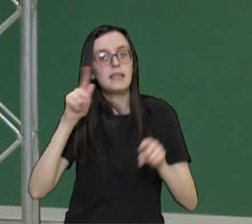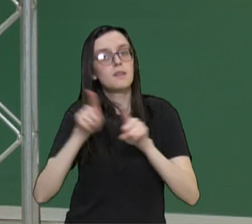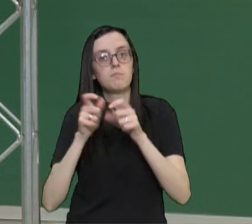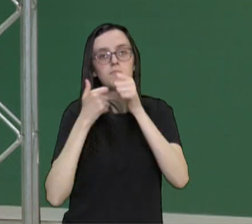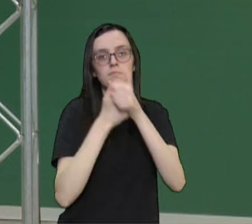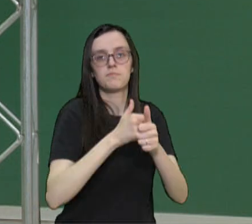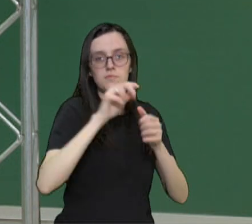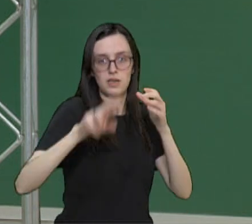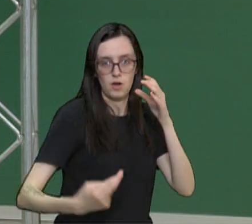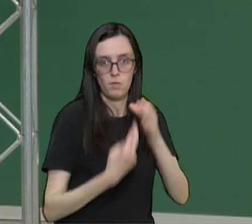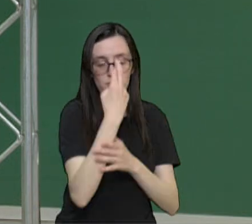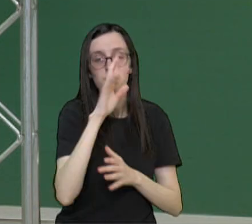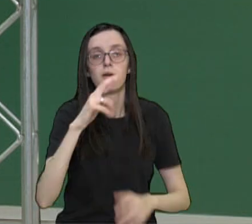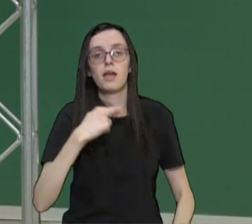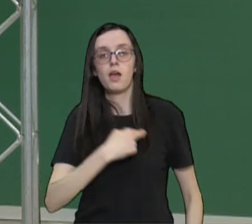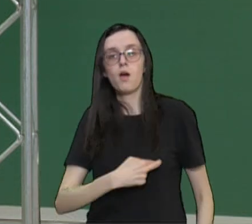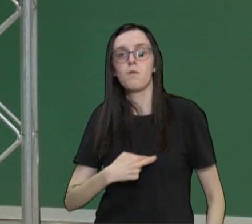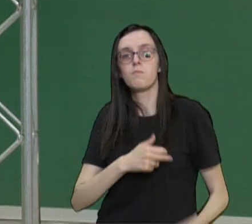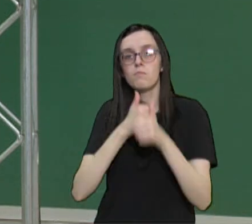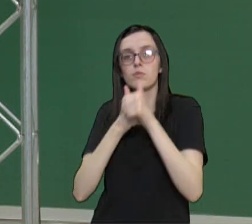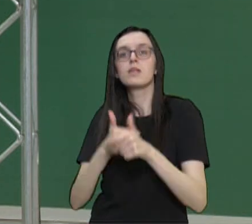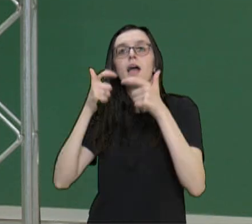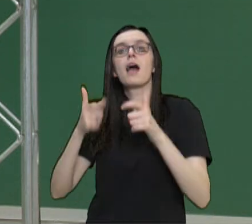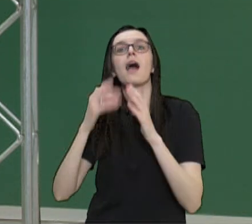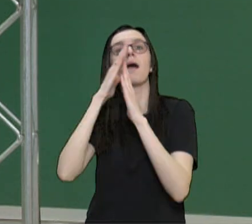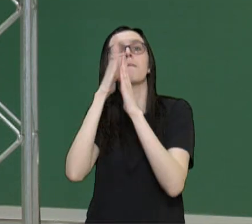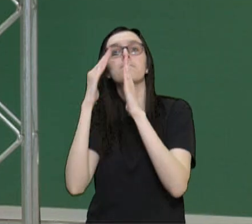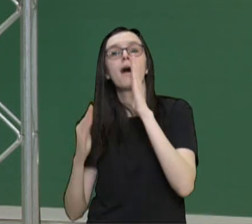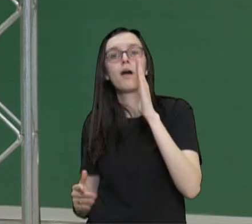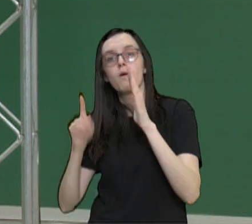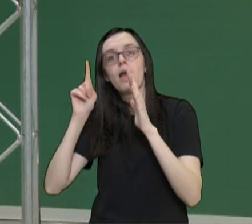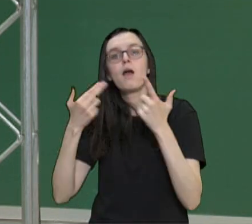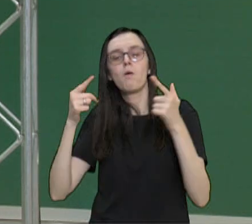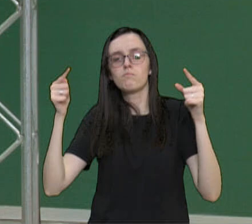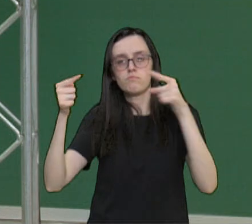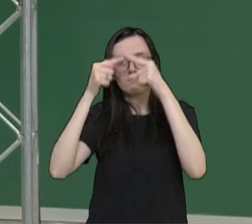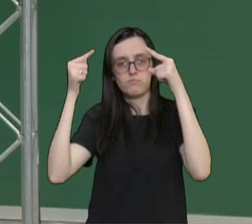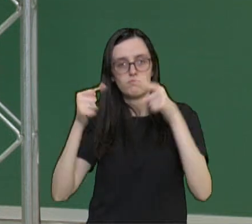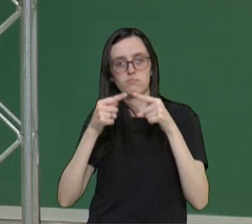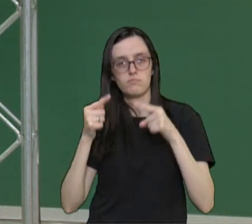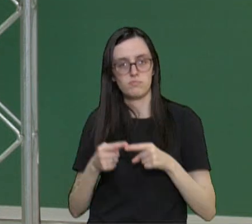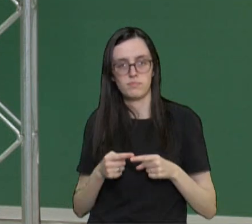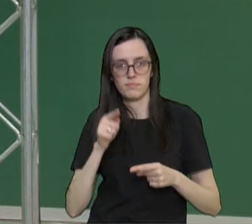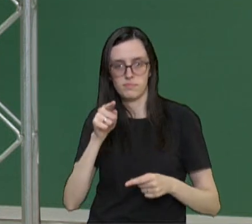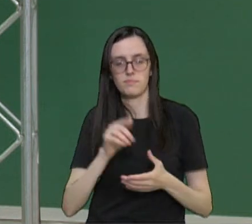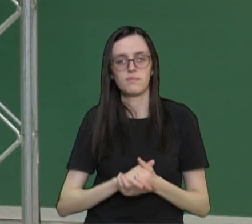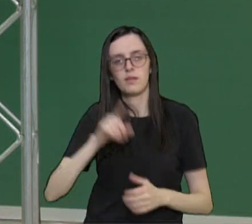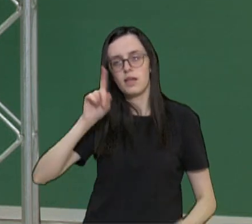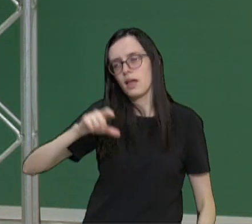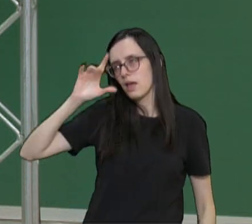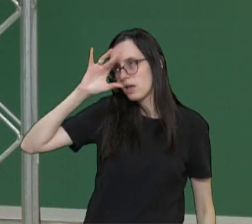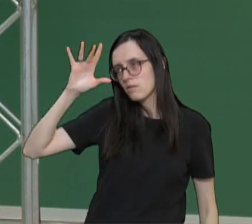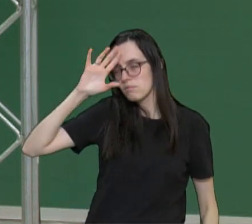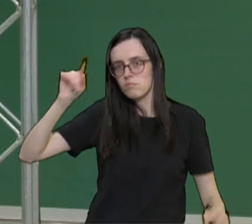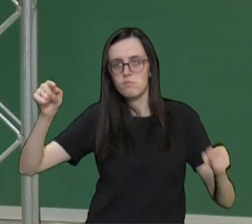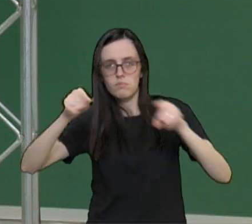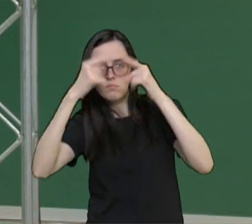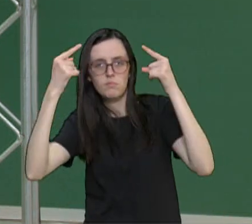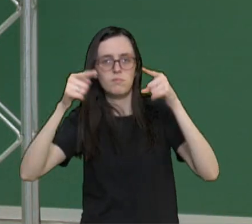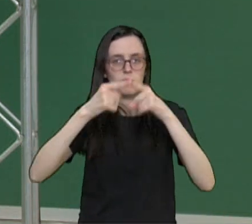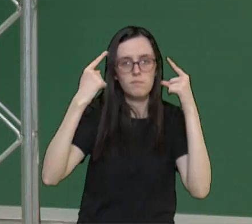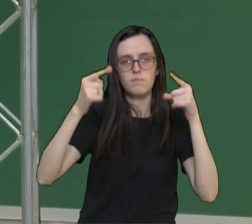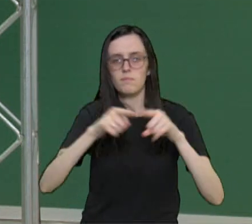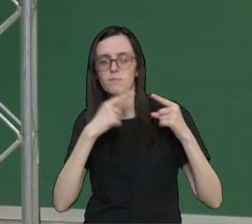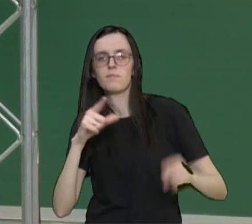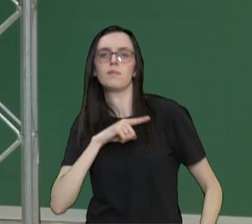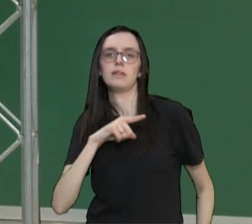e o romantismo ele vai buscar inspiração no barroco, naquela ideia do contraste, né? Fantasias conflitantes, aqui a ideia